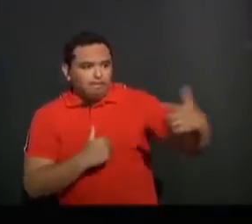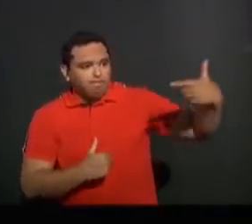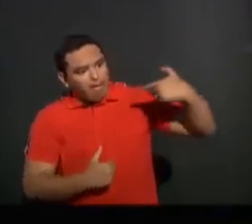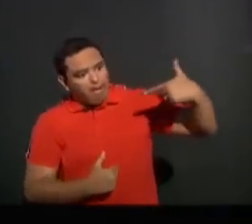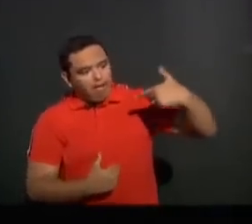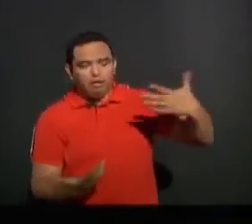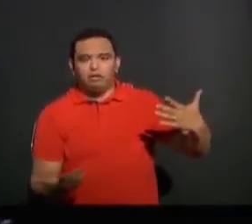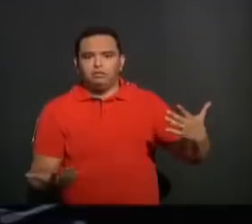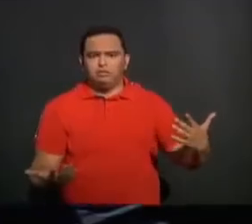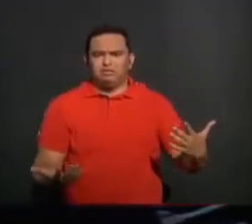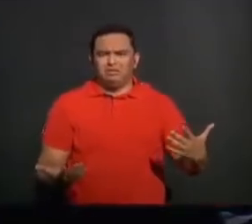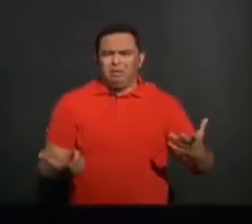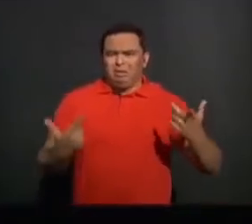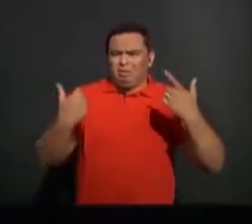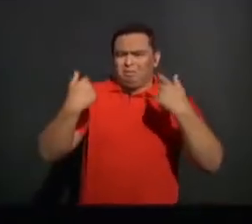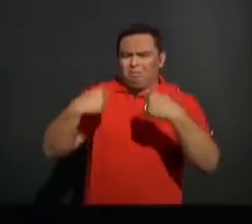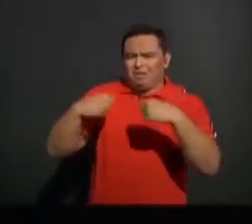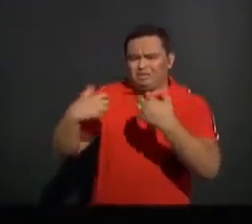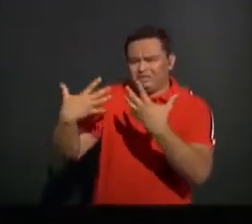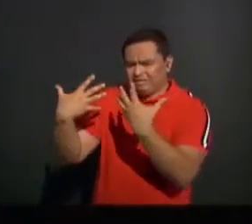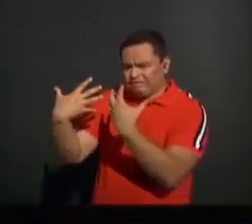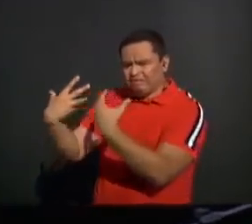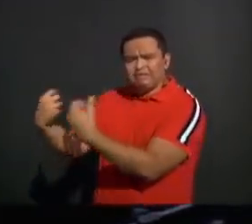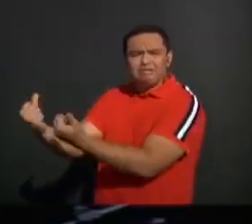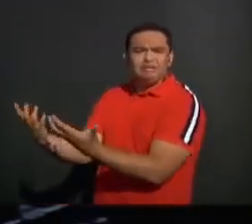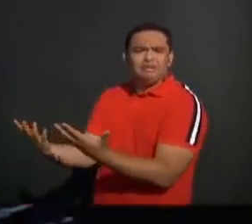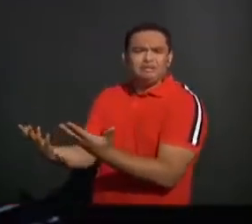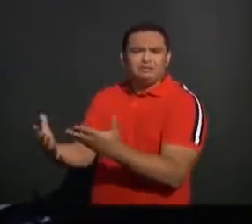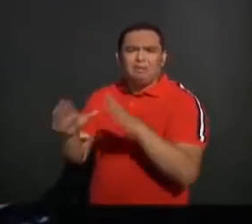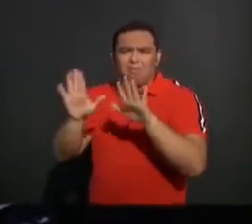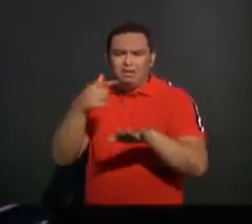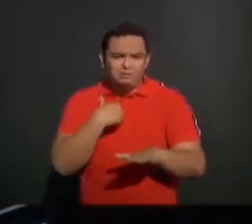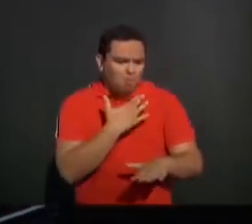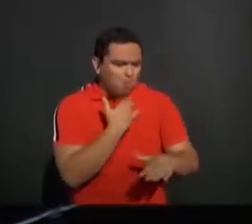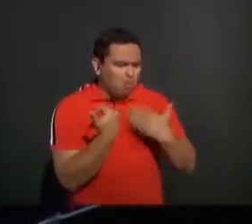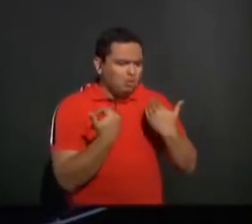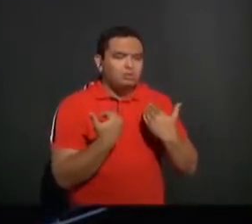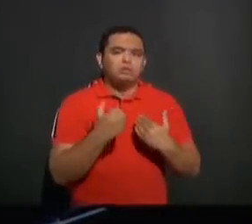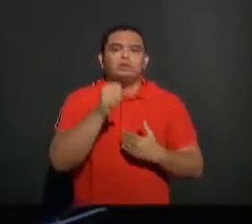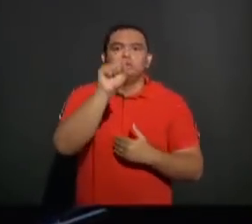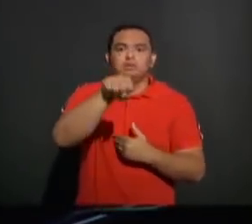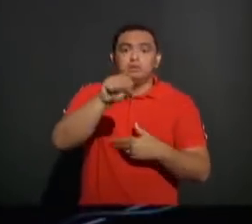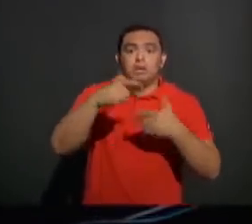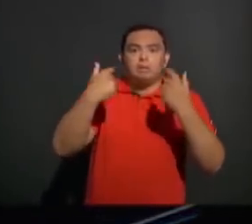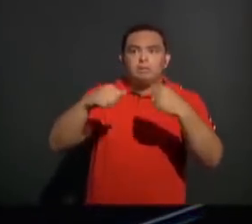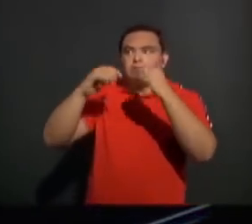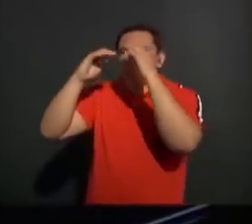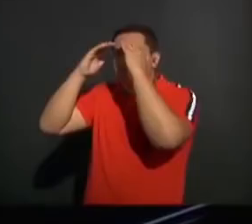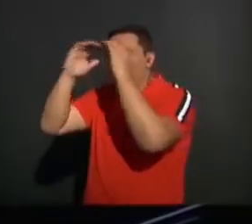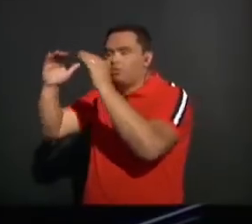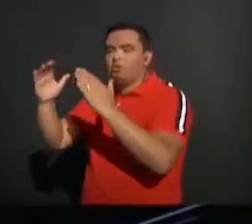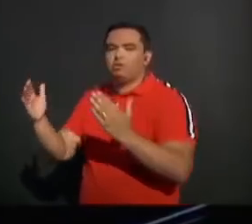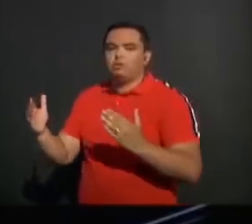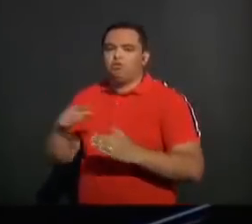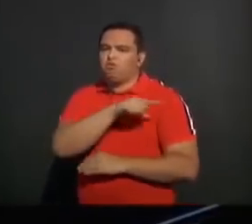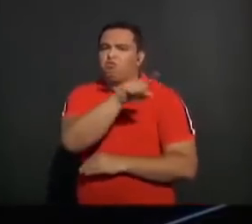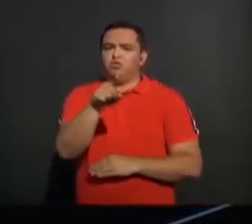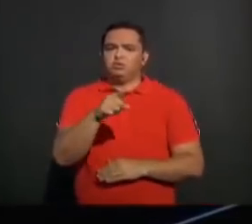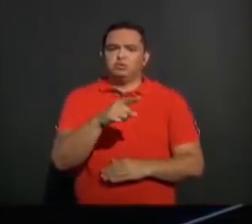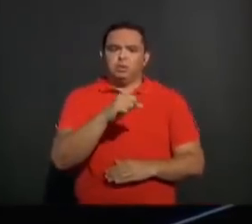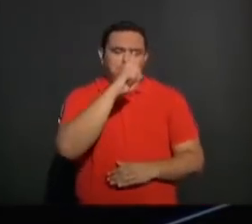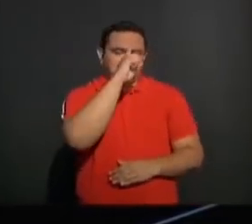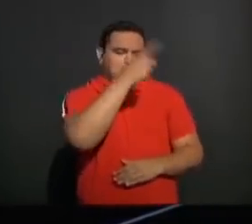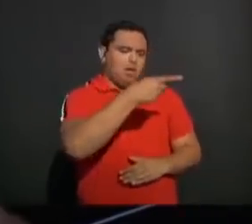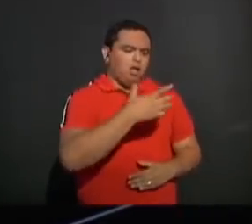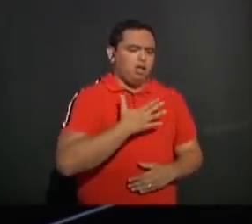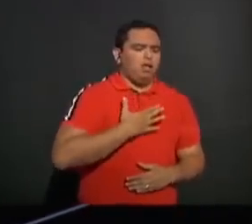Mas eu tenho que receber a ordem do meu comandante para eu atirar, sendo que eu estou tomando bala? É. Você não atira a hora que quer, você não volta para o quartel